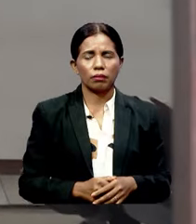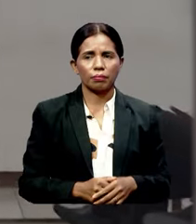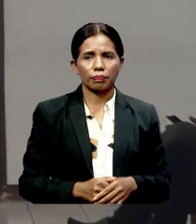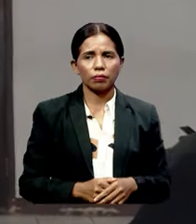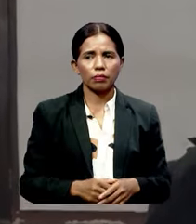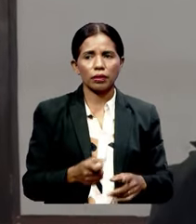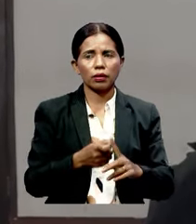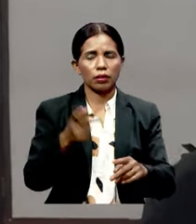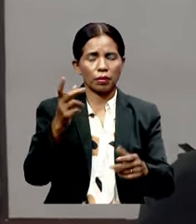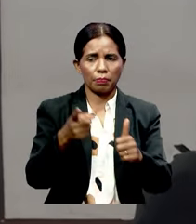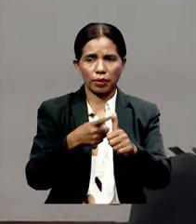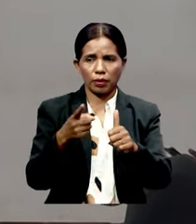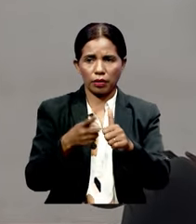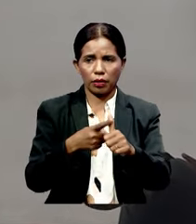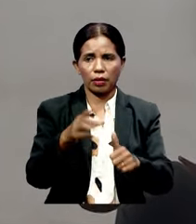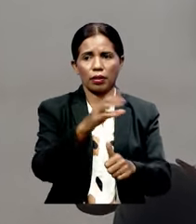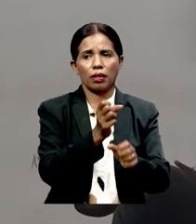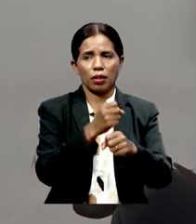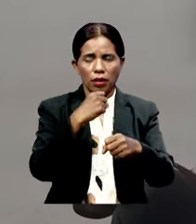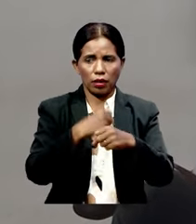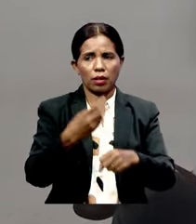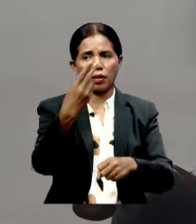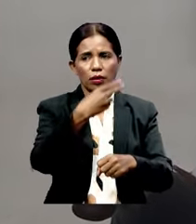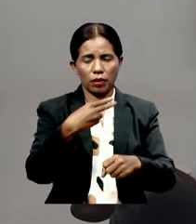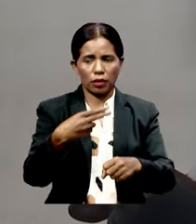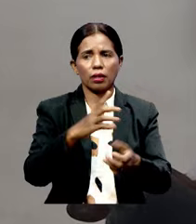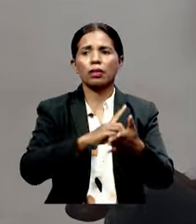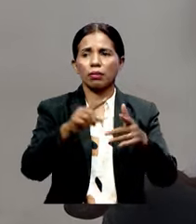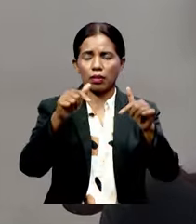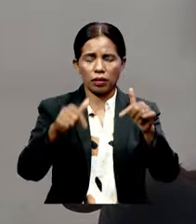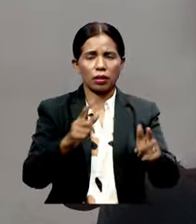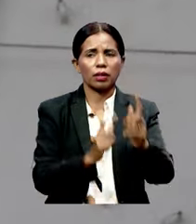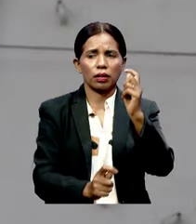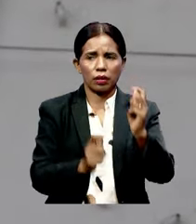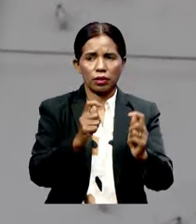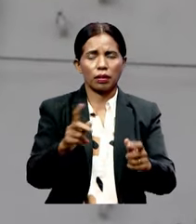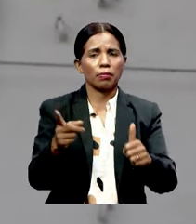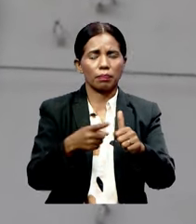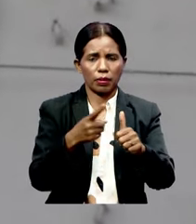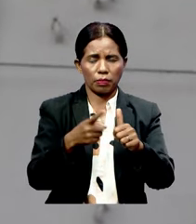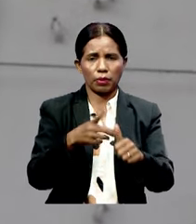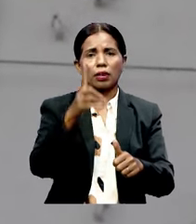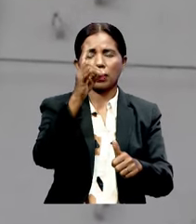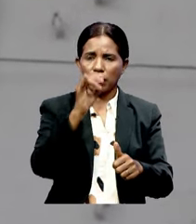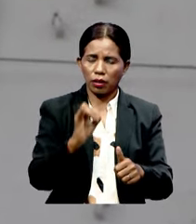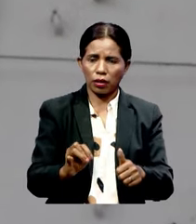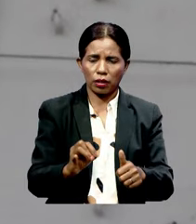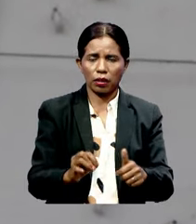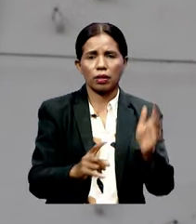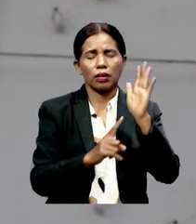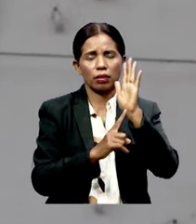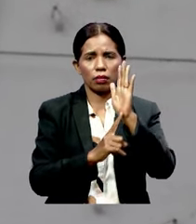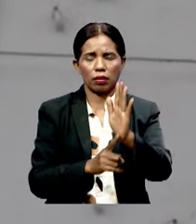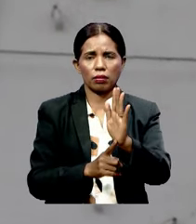Lihusi primeiro interrogatório ne behalau ia quinta semana ne Tribunal Judicial Primeira Instância dili aplica